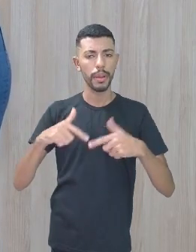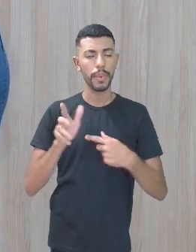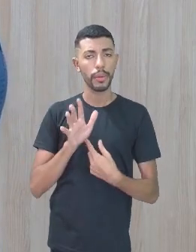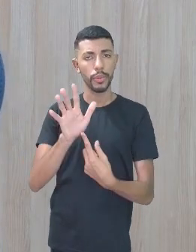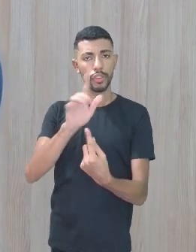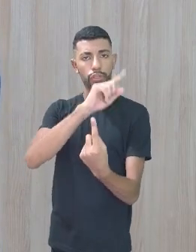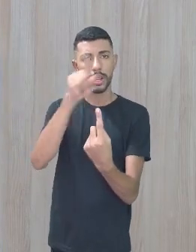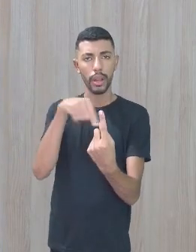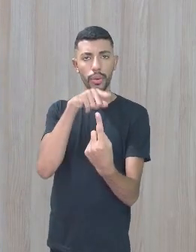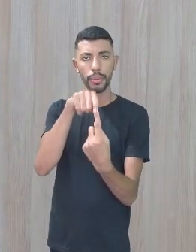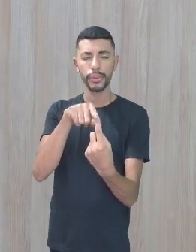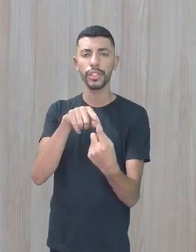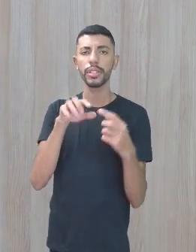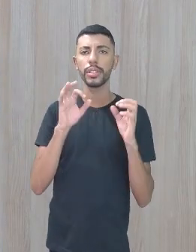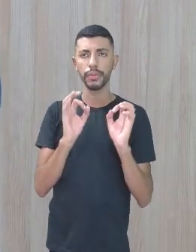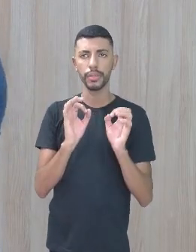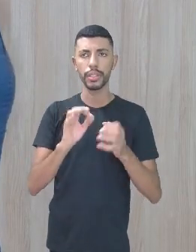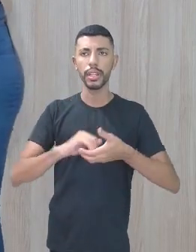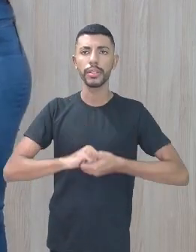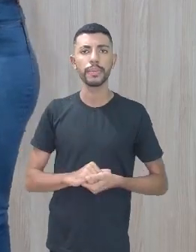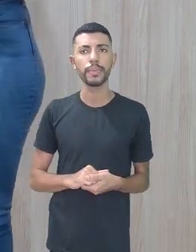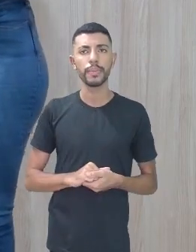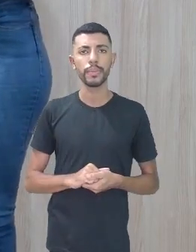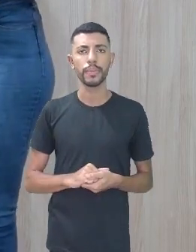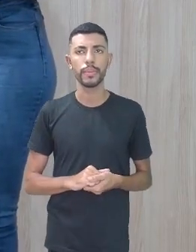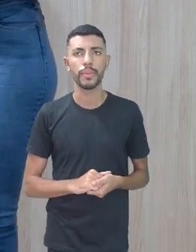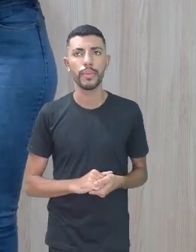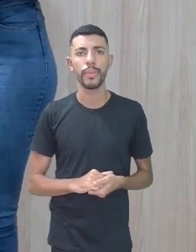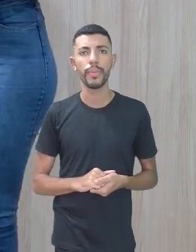qual o objetivo que a gente pretende alcançar.